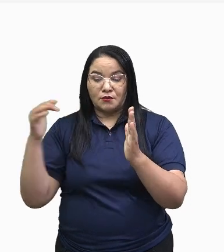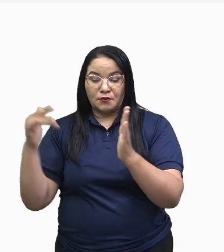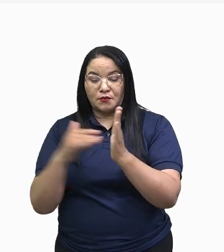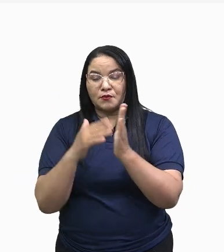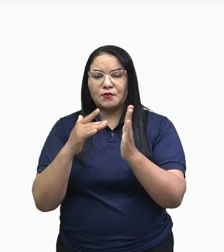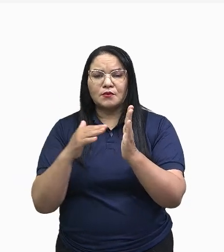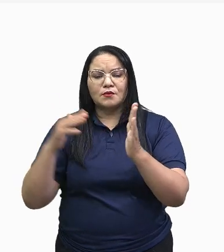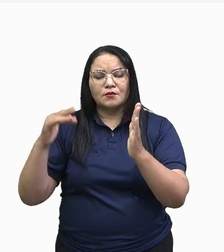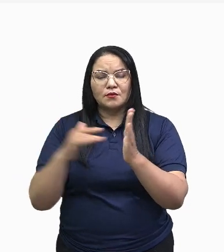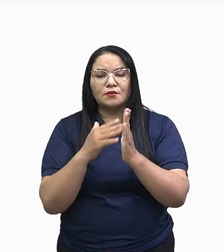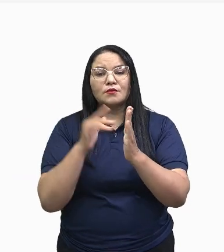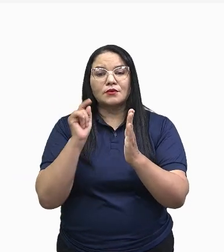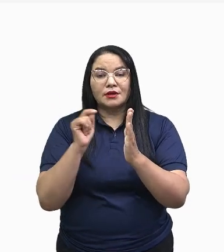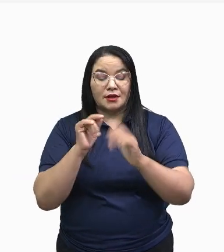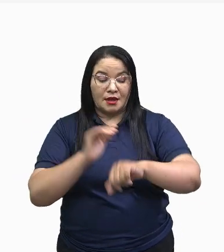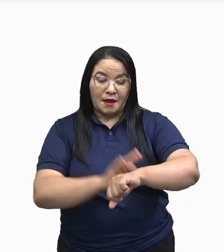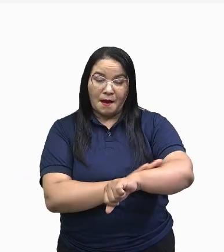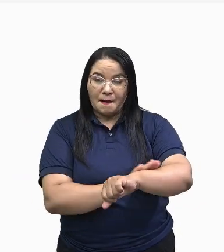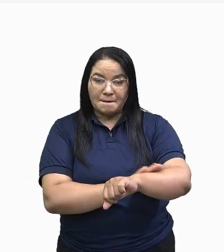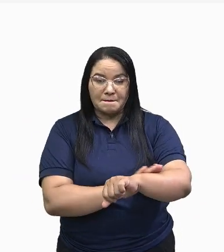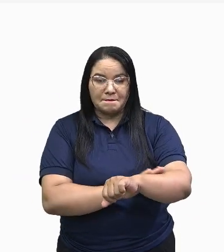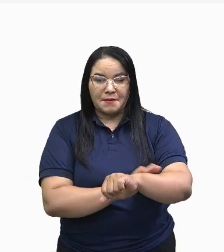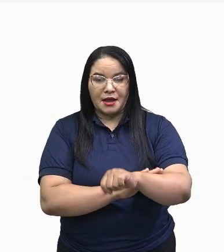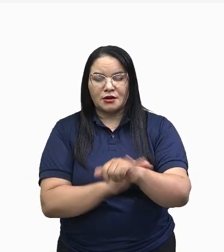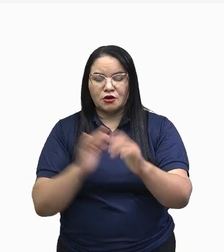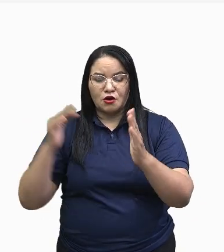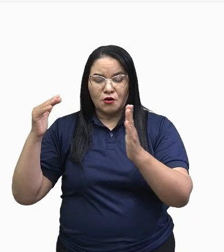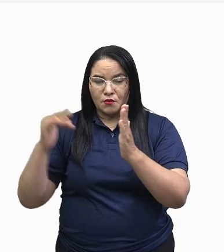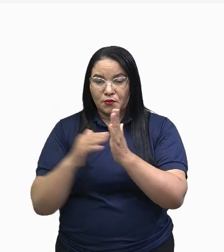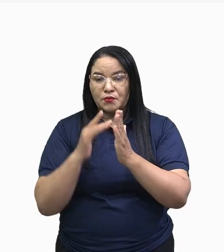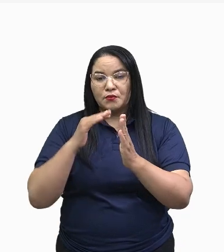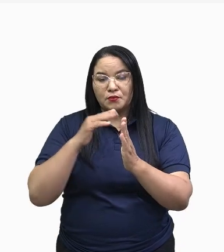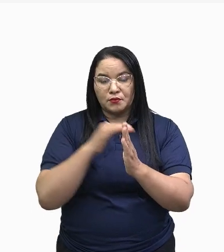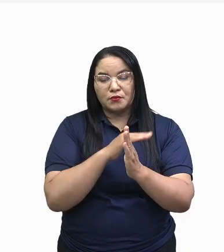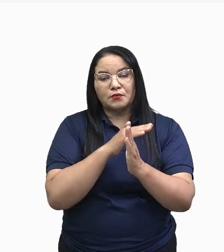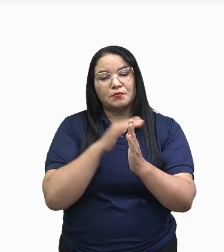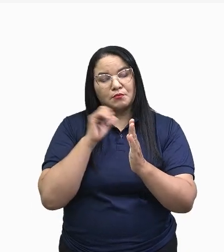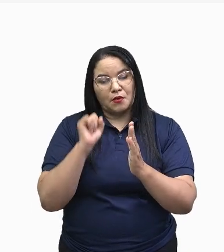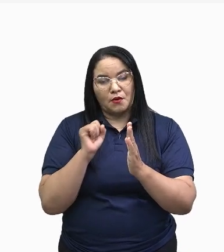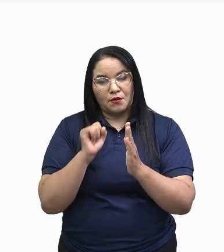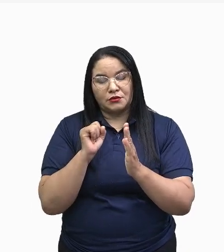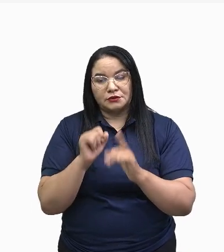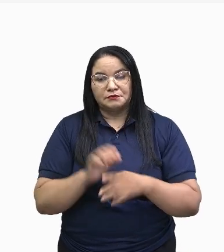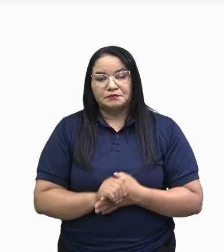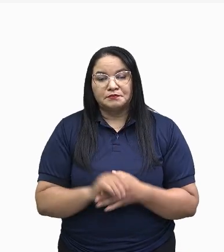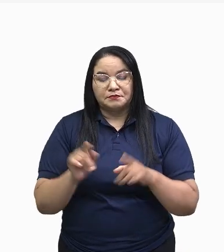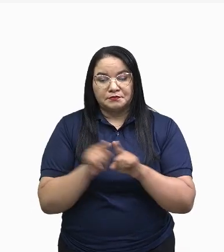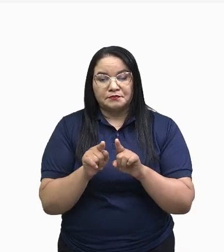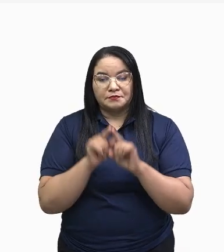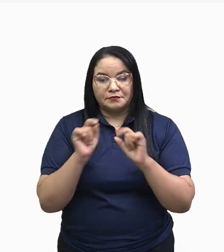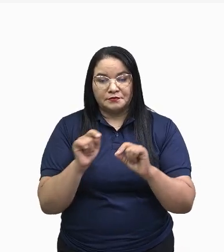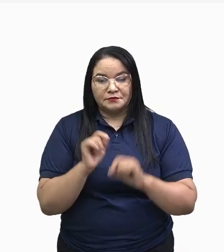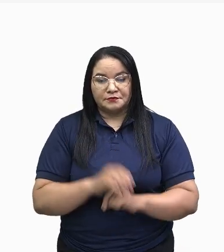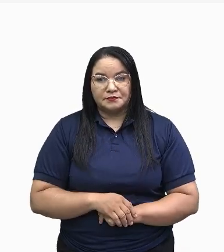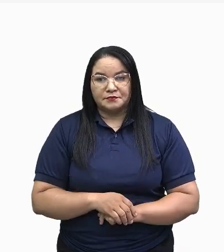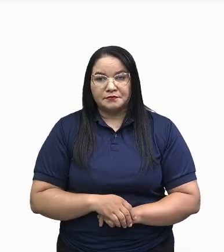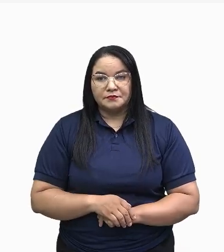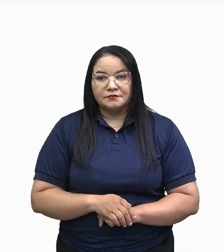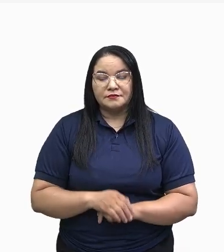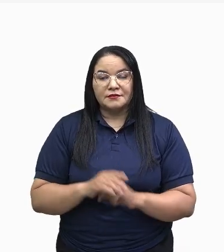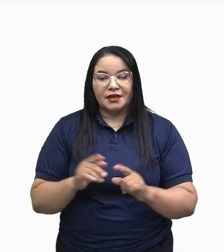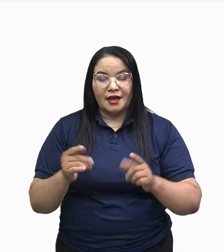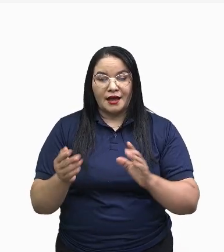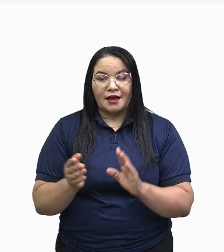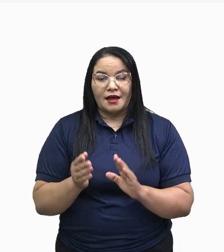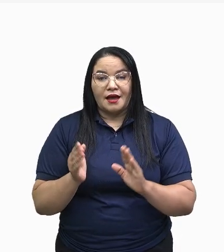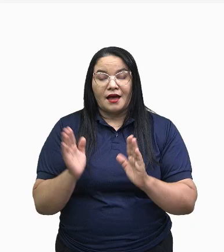de penetração, é na nossa pele mesmo, tá? Elas podem entrar pela nossa derme, epiderme, chegar até os nossos órgãos